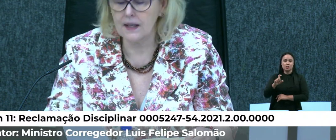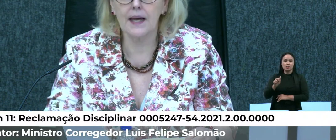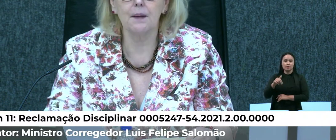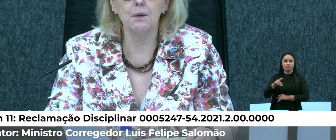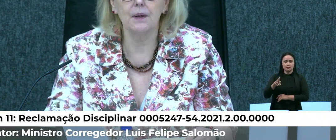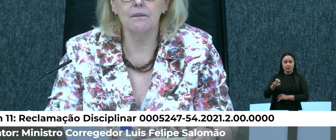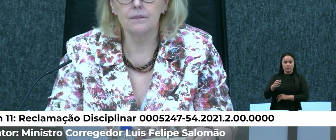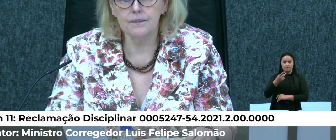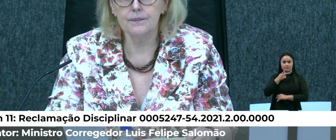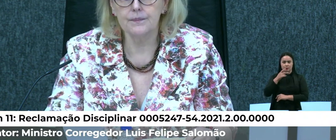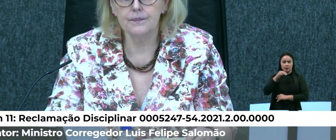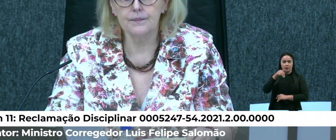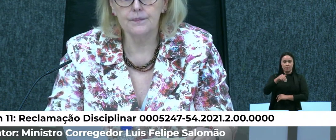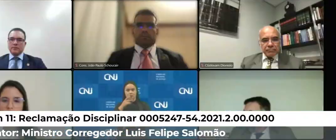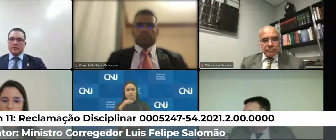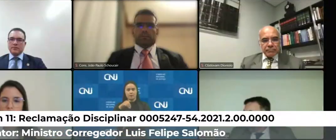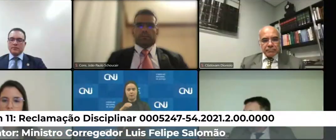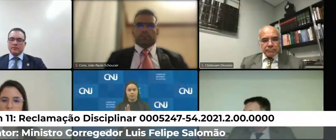sustentar pela AMB.